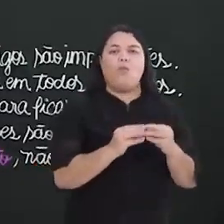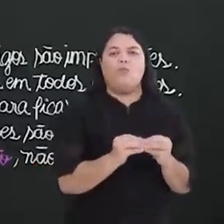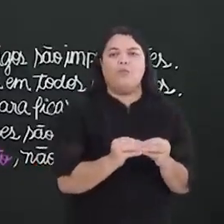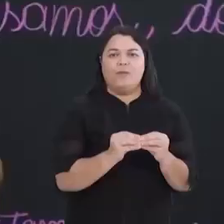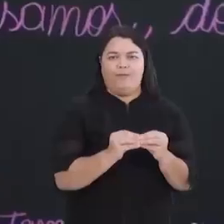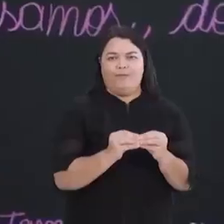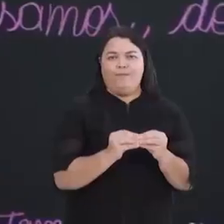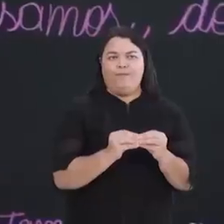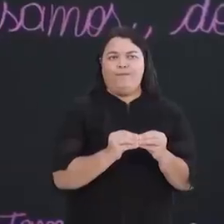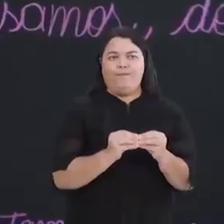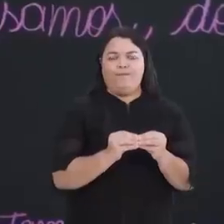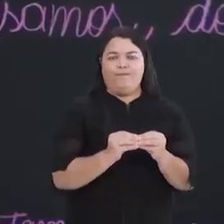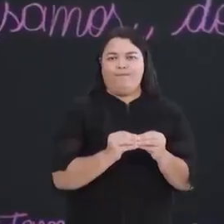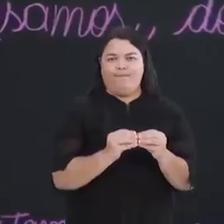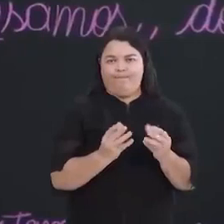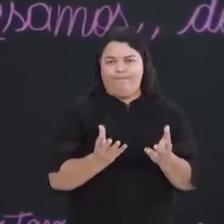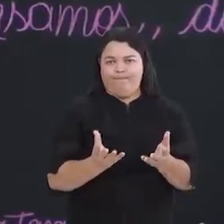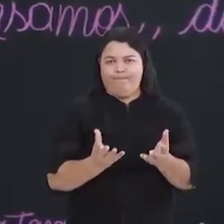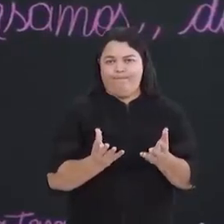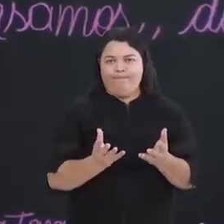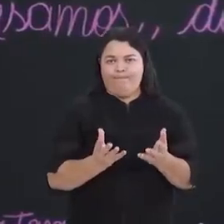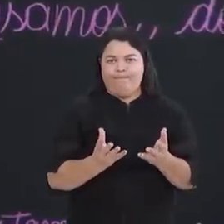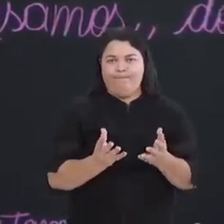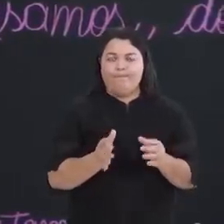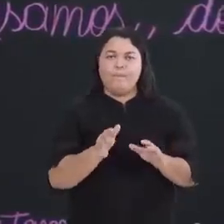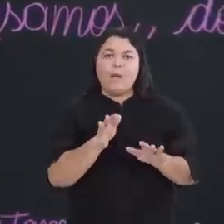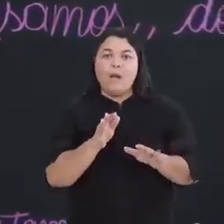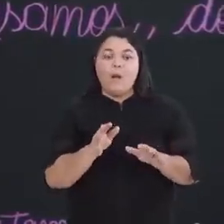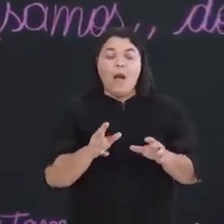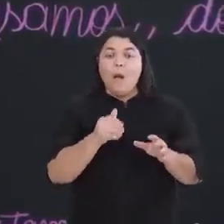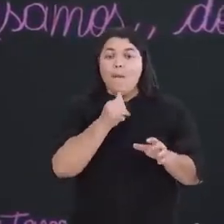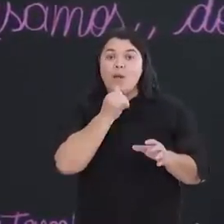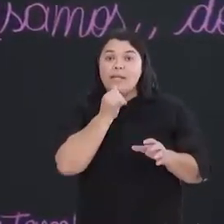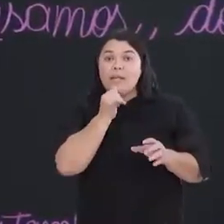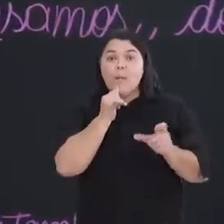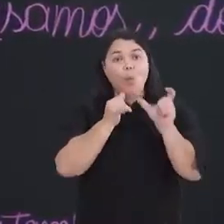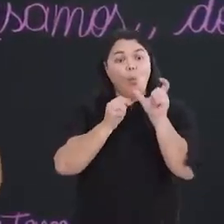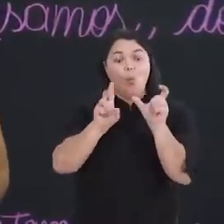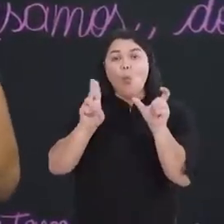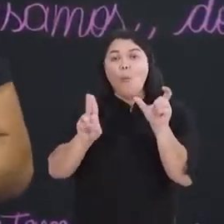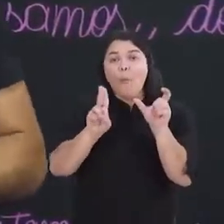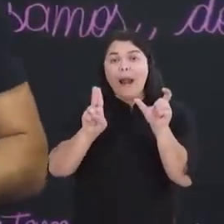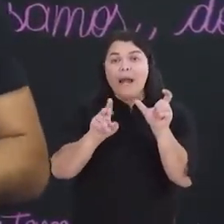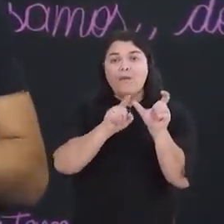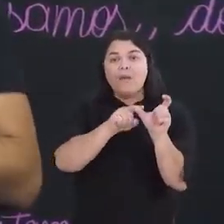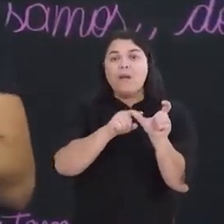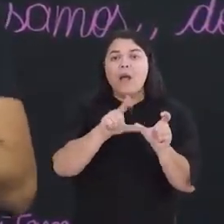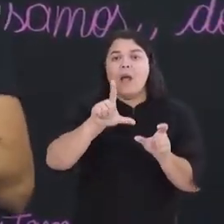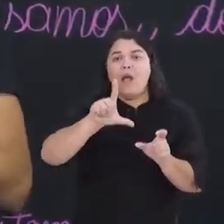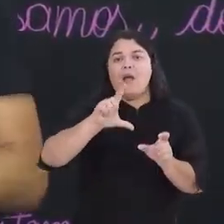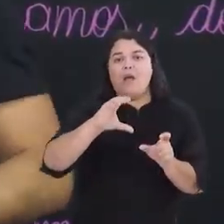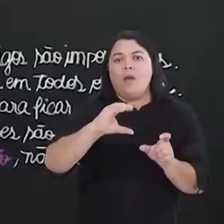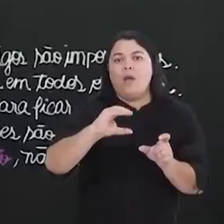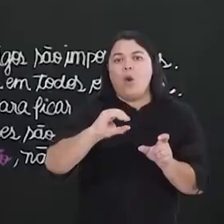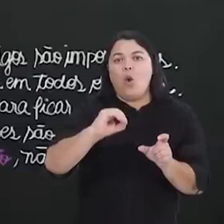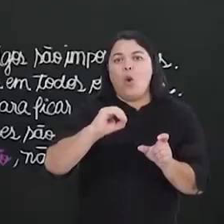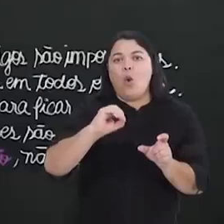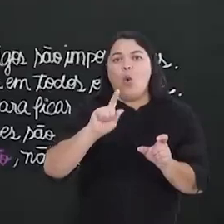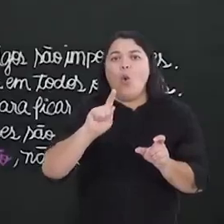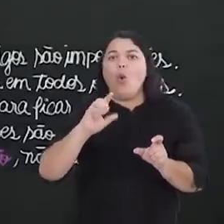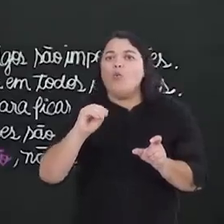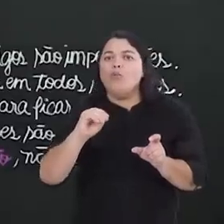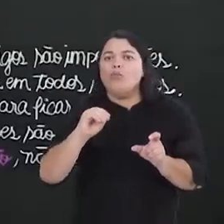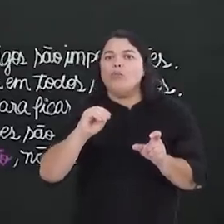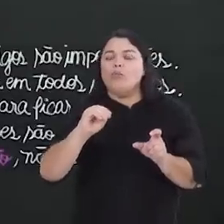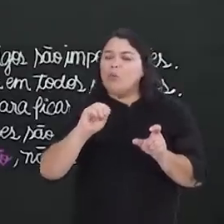de conclusão, tal como a conjunção logo, muito comum na conclusão de um texto, muito comum na conclusão de uma ideia.